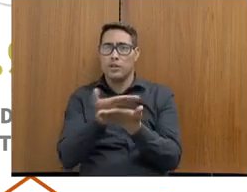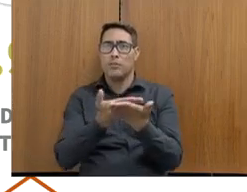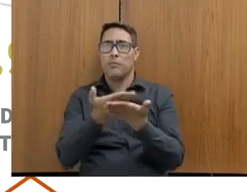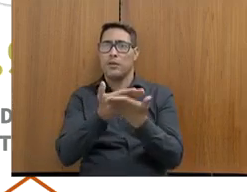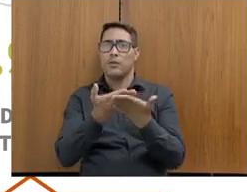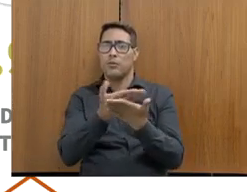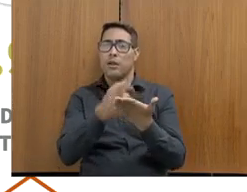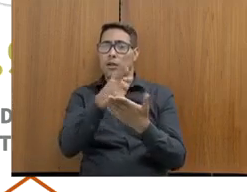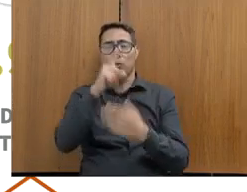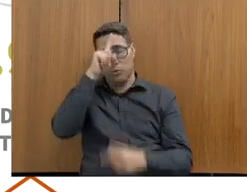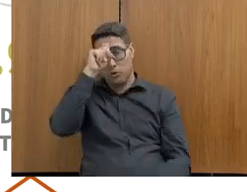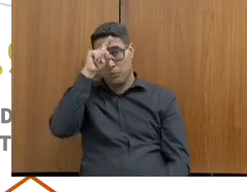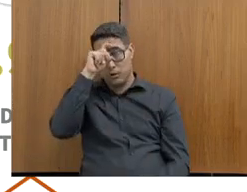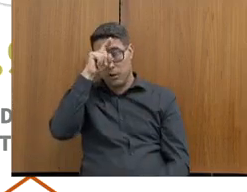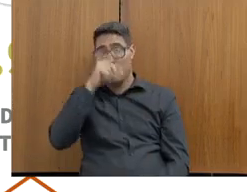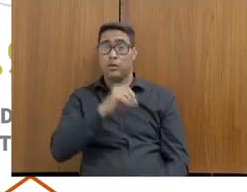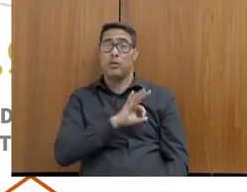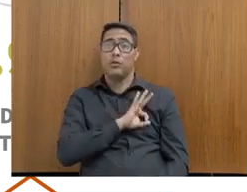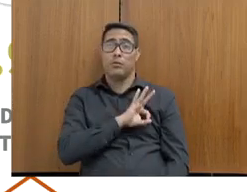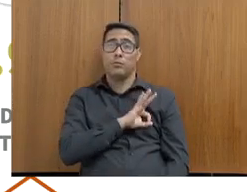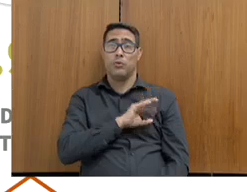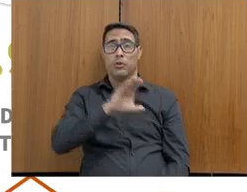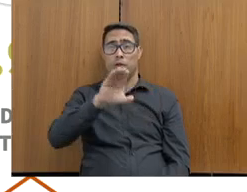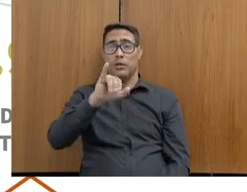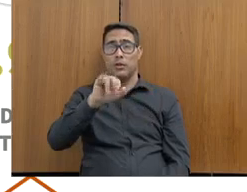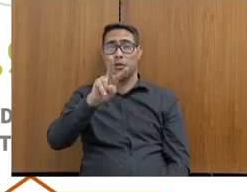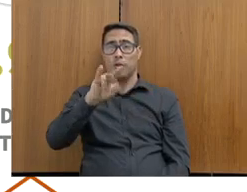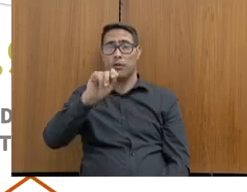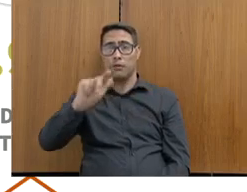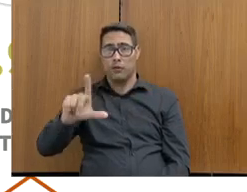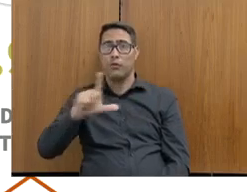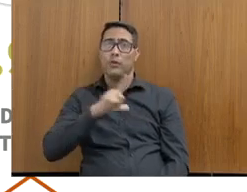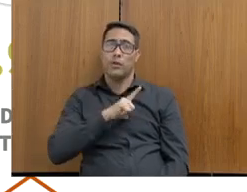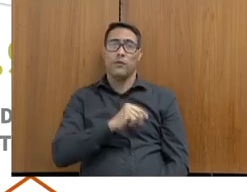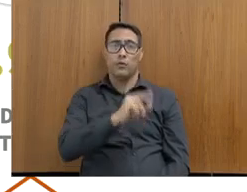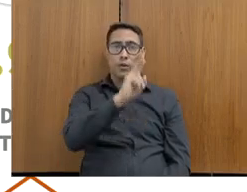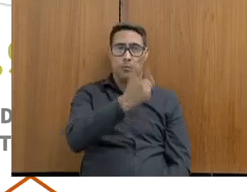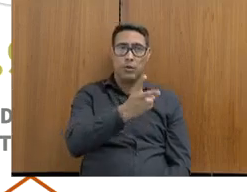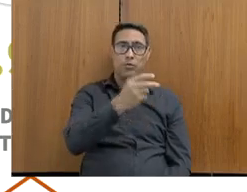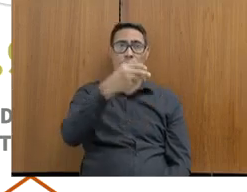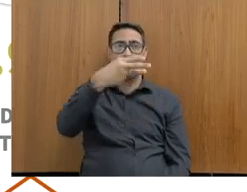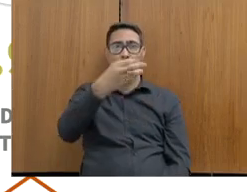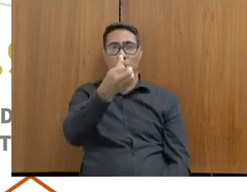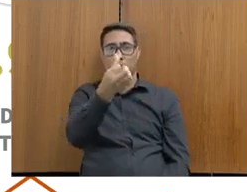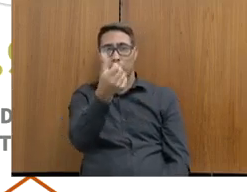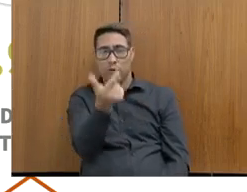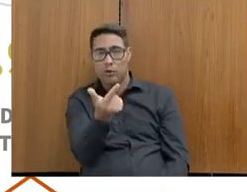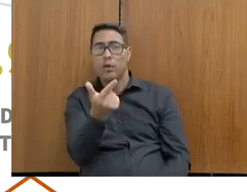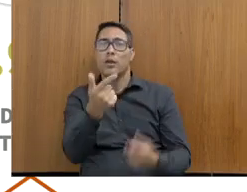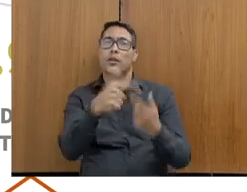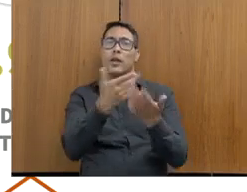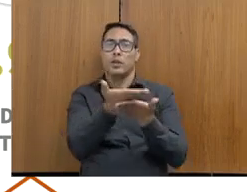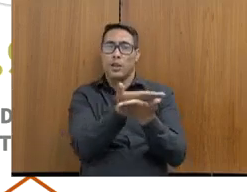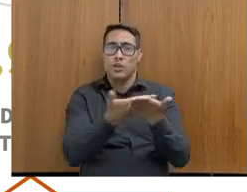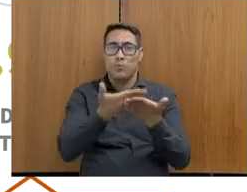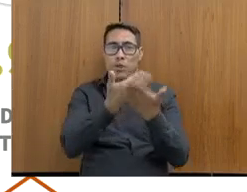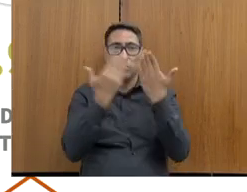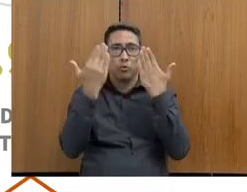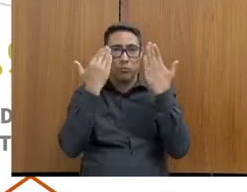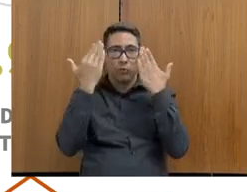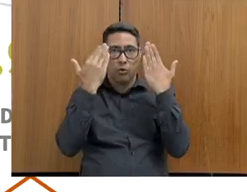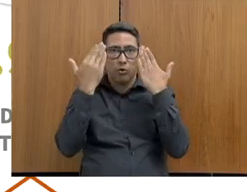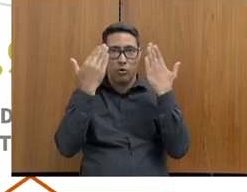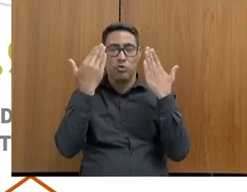Civil então nós tivemos 2362 atendimentos psicológicos e Esse aumento em função